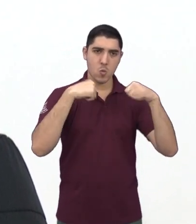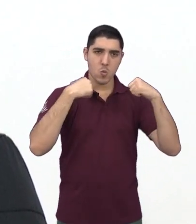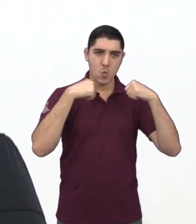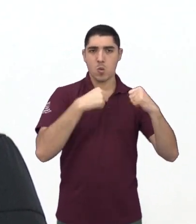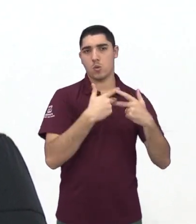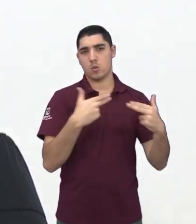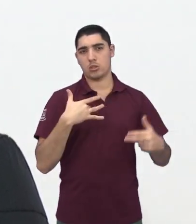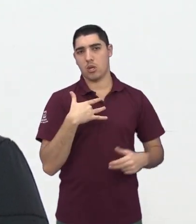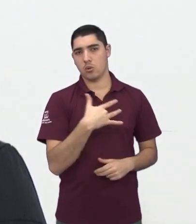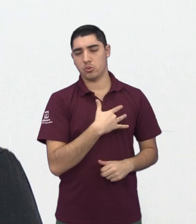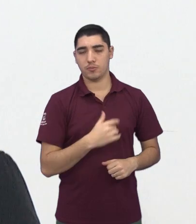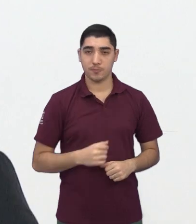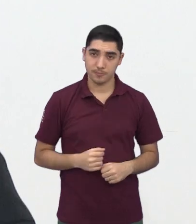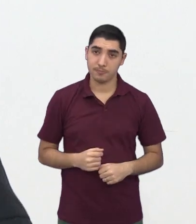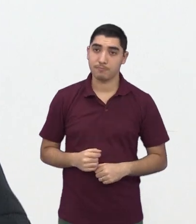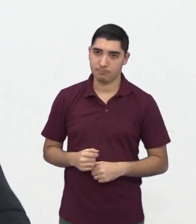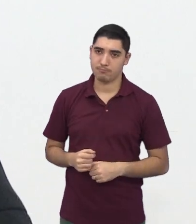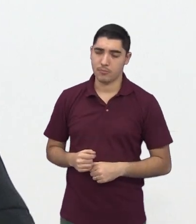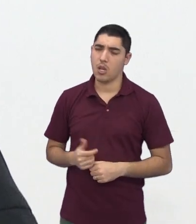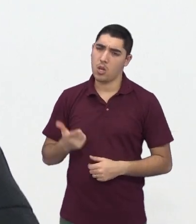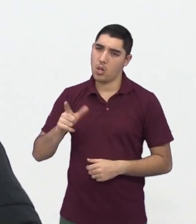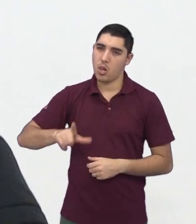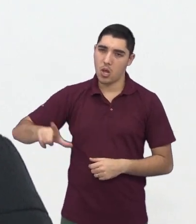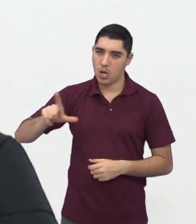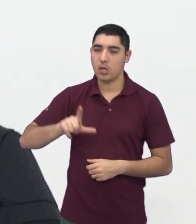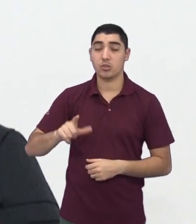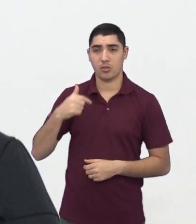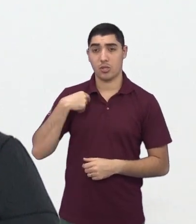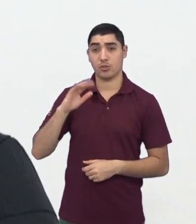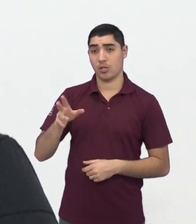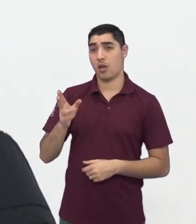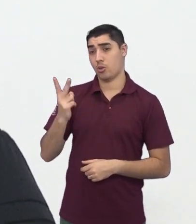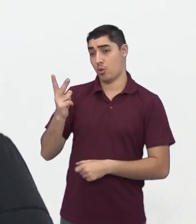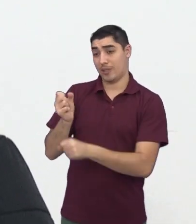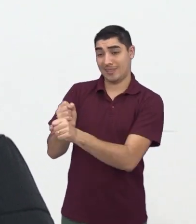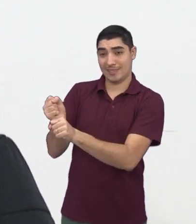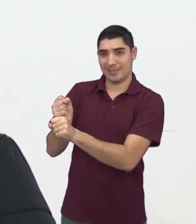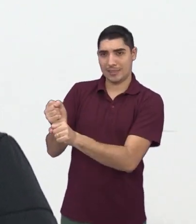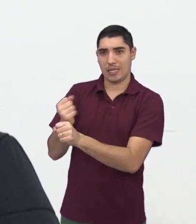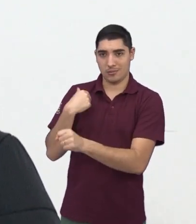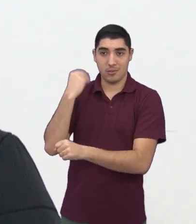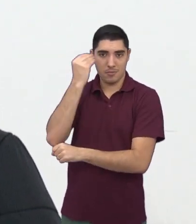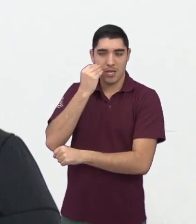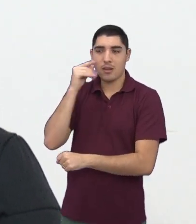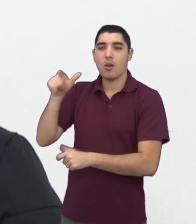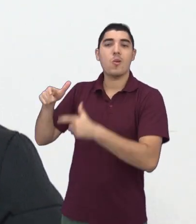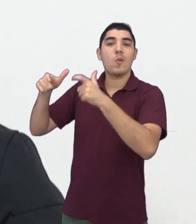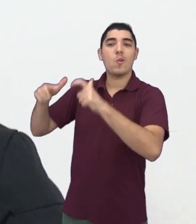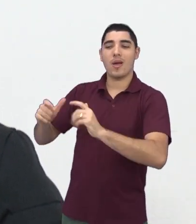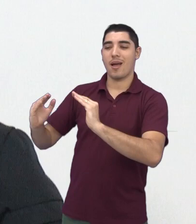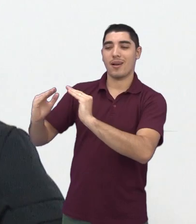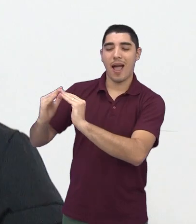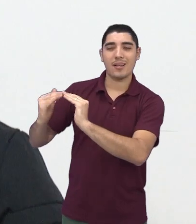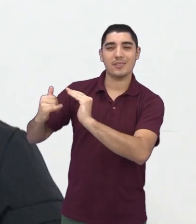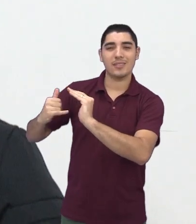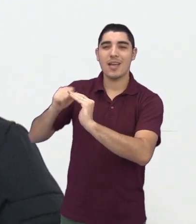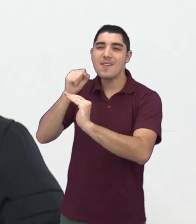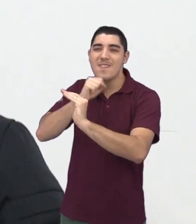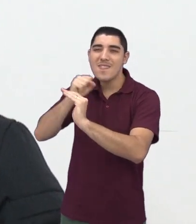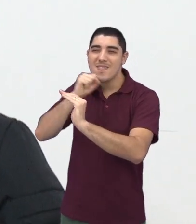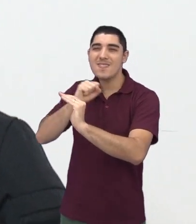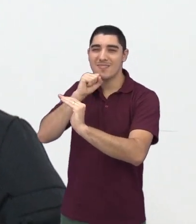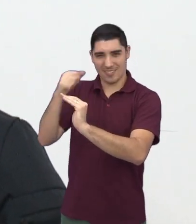da saúde. É claro, eu tive 2 anos de muita experiência na Casa do Idoso Centro. Achei esses 2